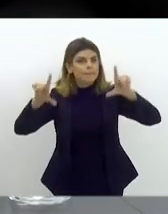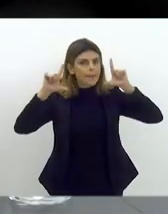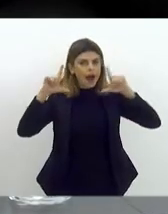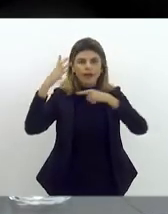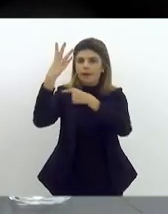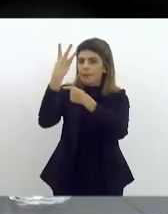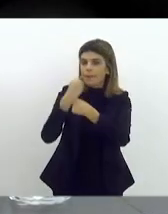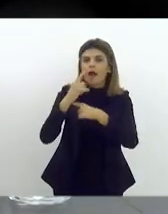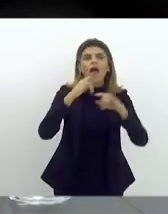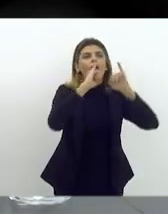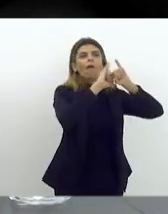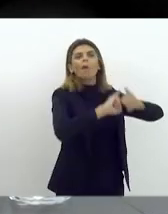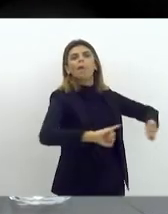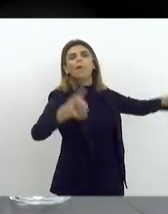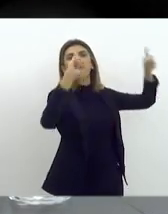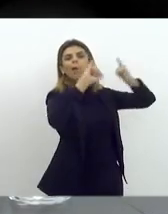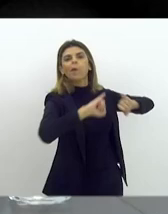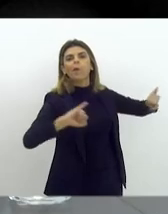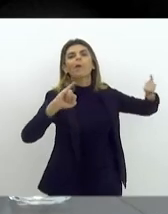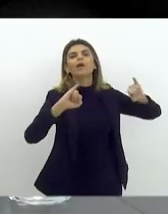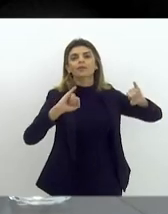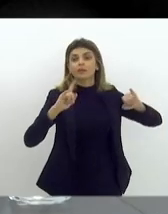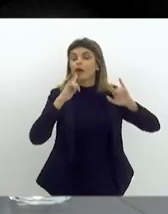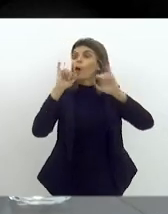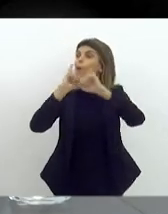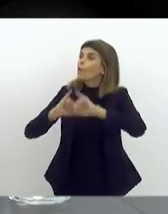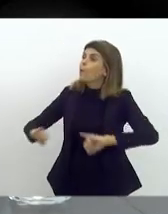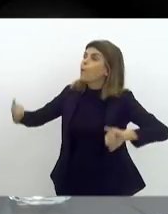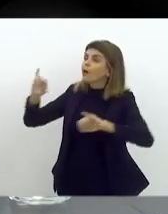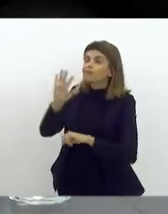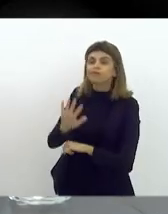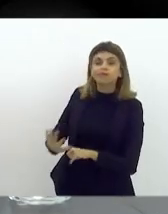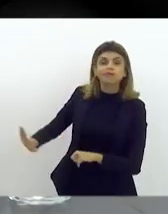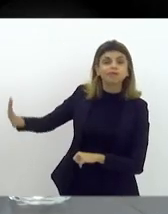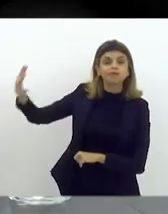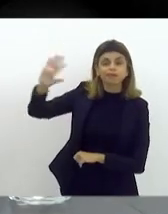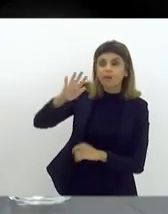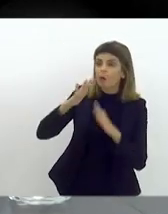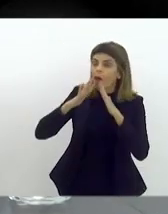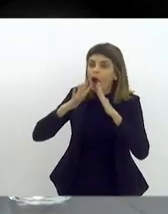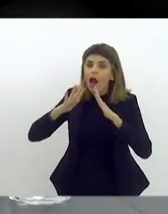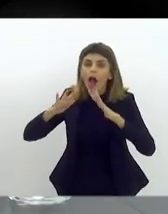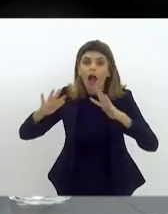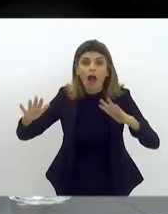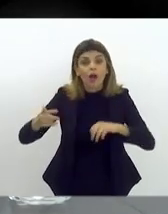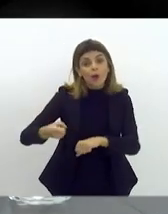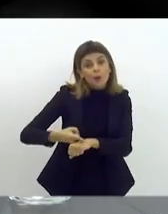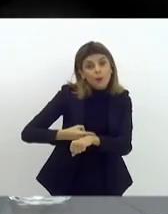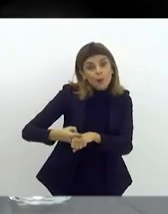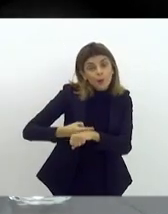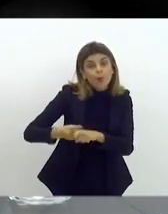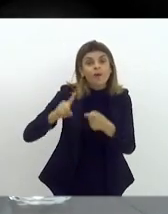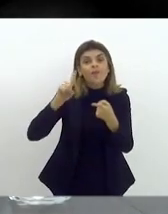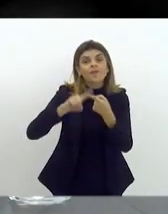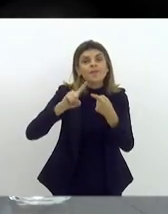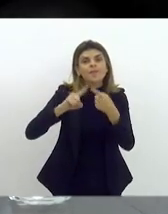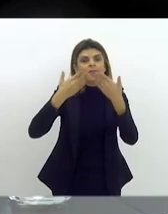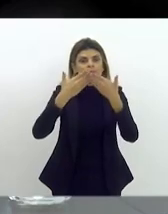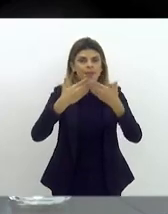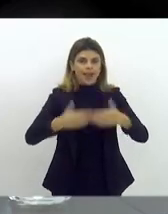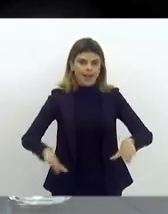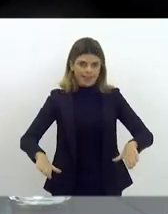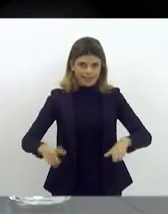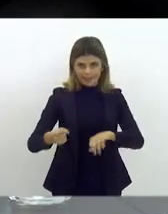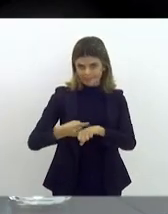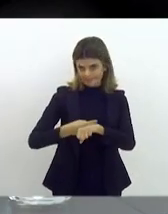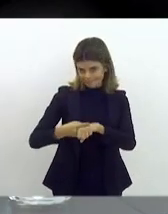a divulgação né que é o que se denomina pode passar mais um é o que denominada pornografia da vingança né então